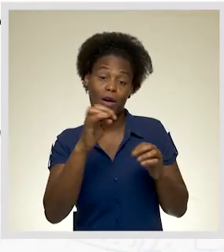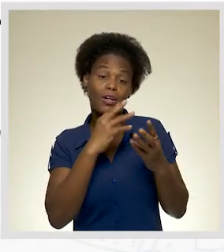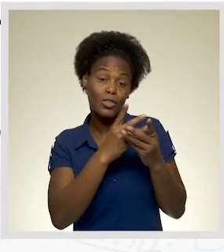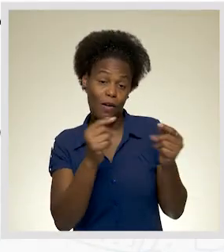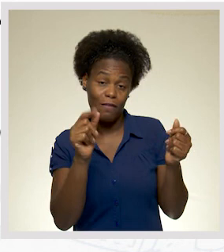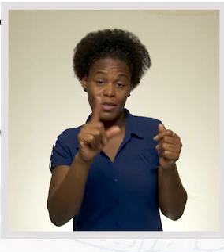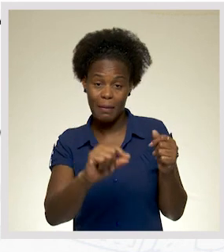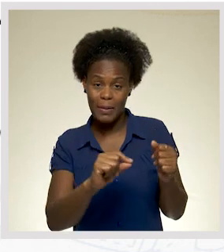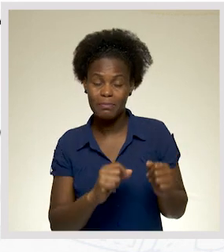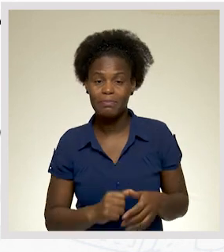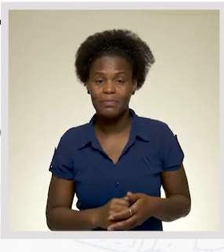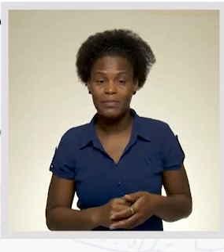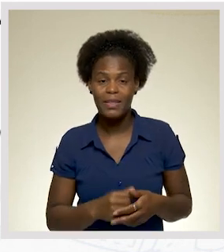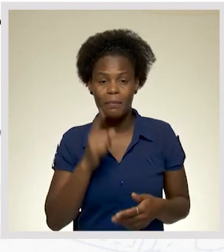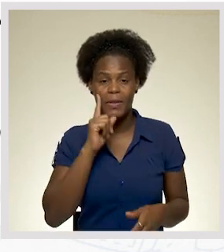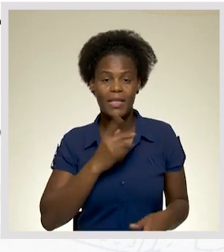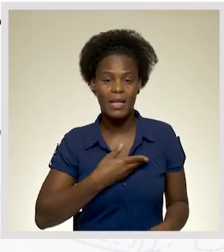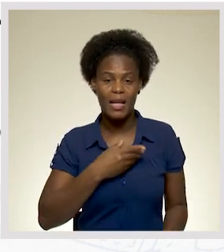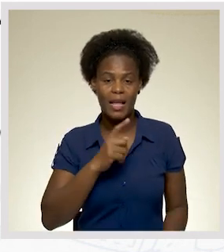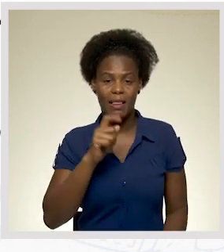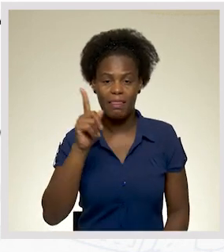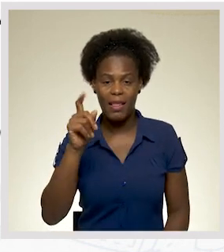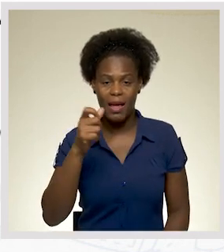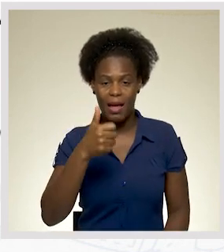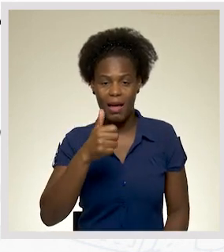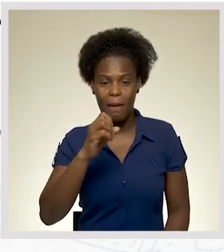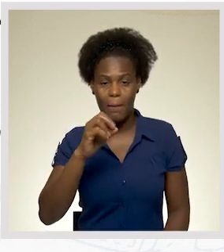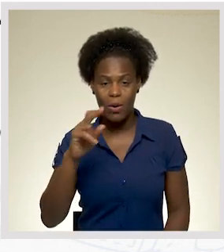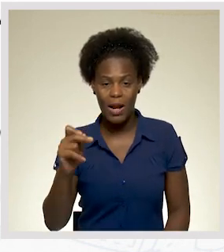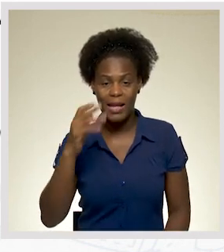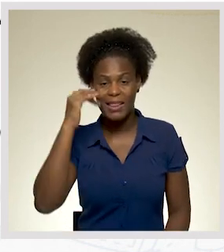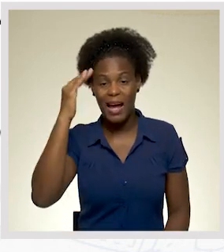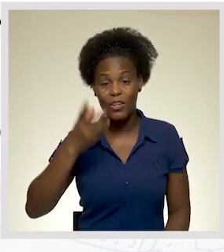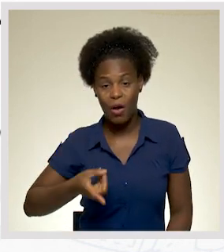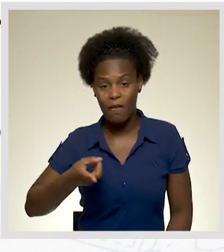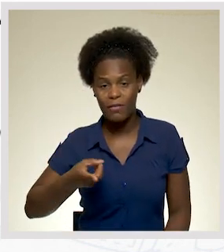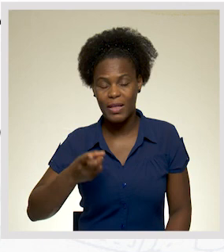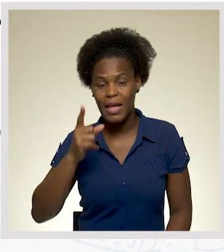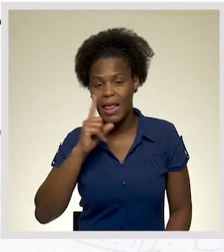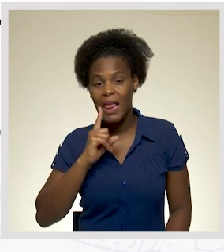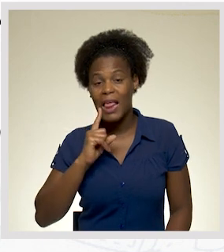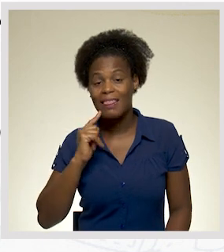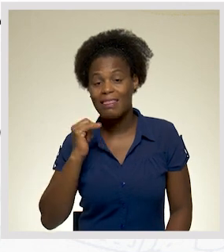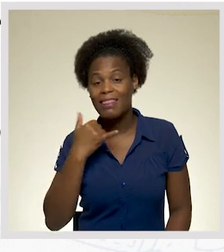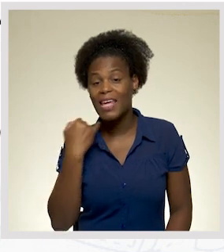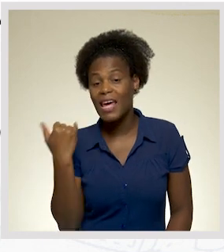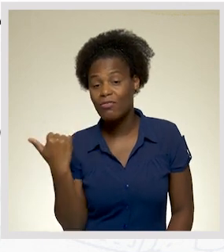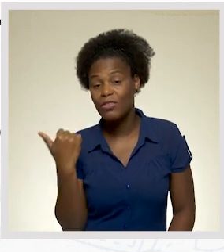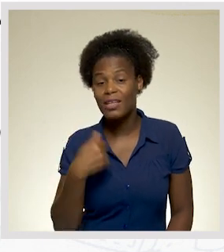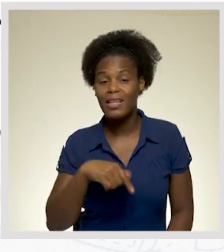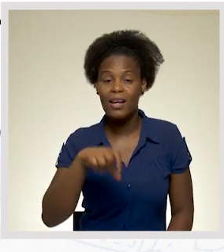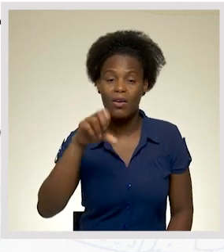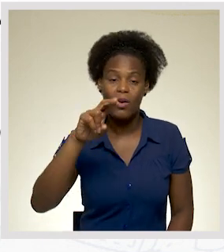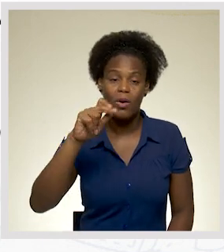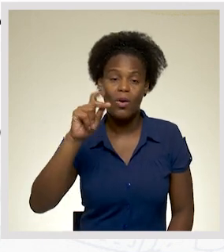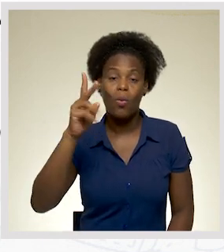de resolver também. A Débora tem 9 anos e a sua tia tem o quádruplo da